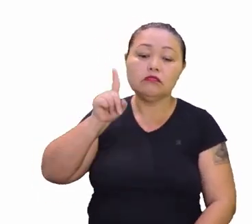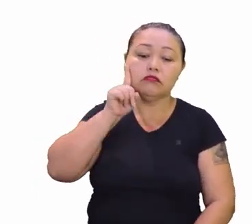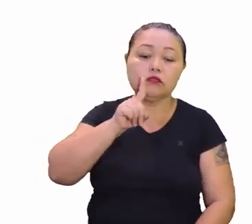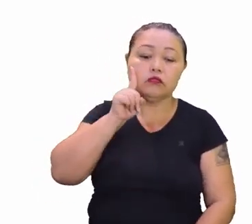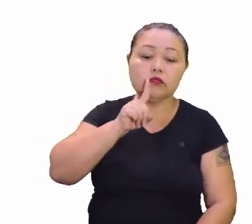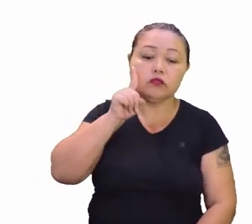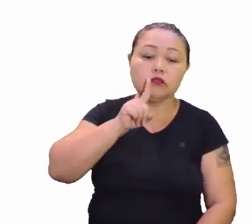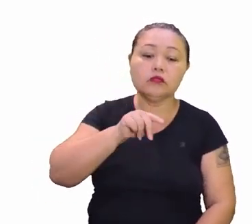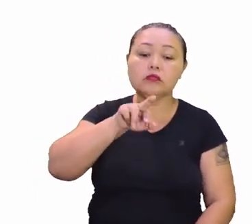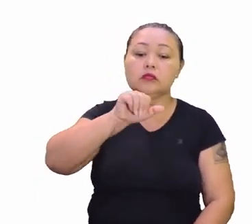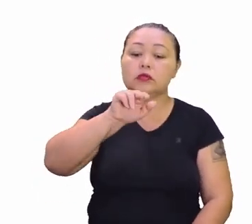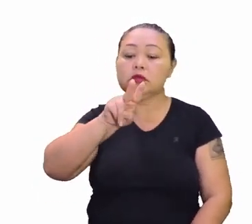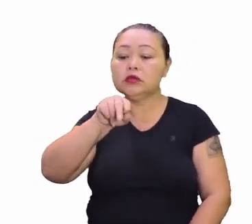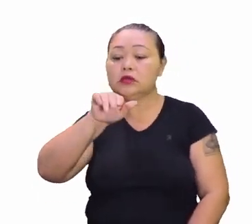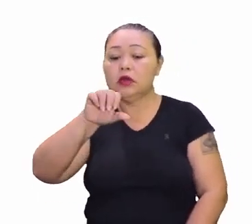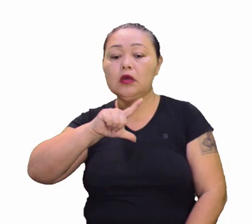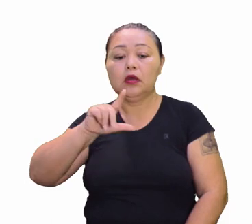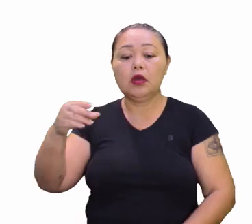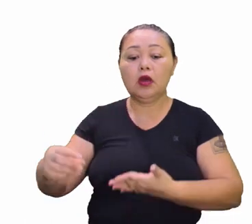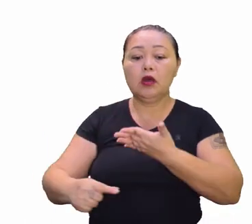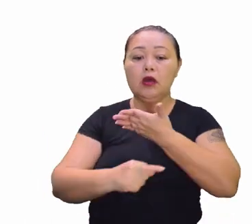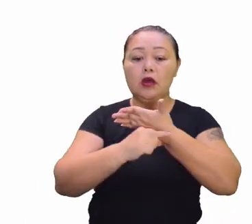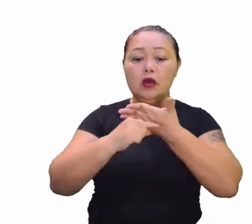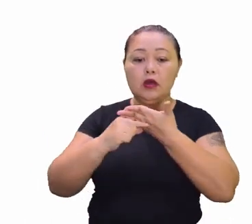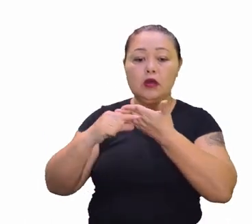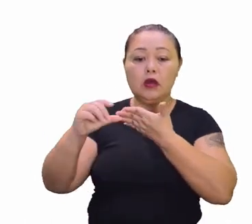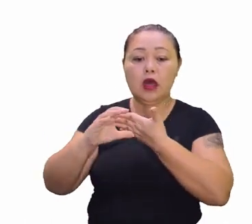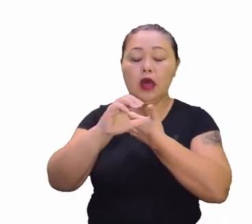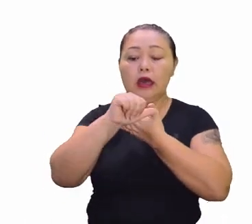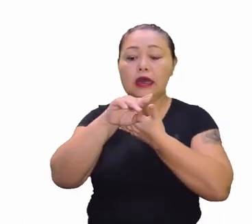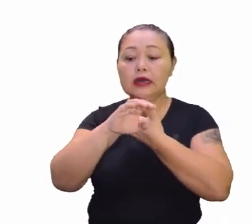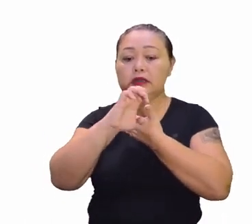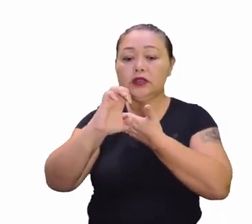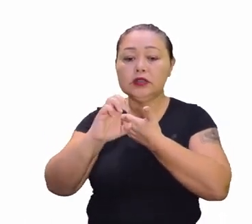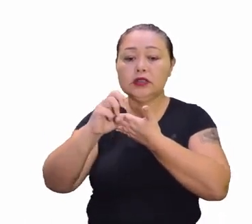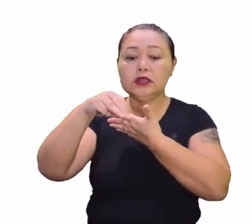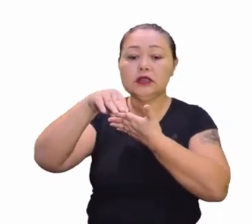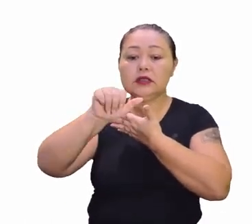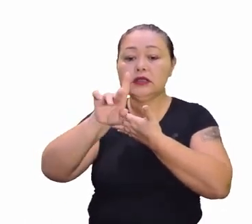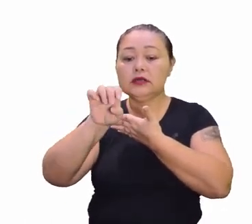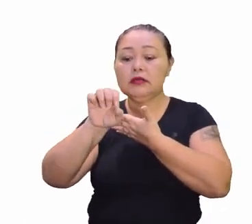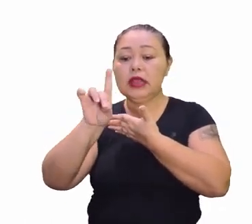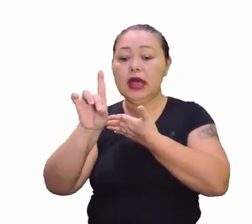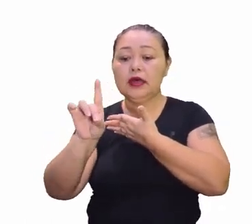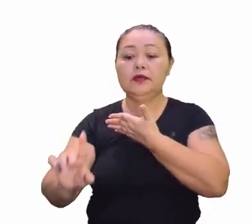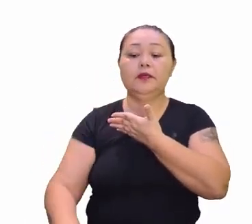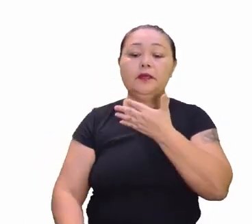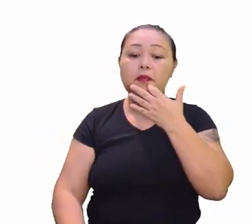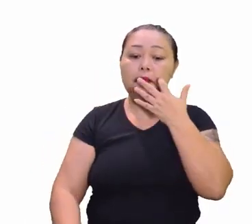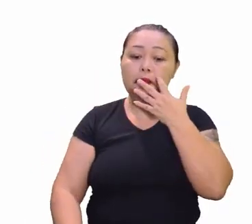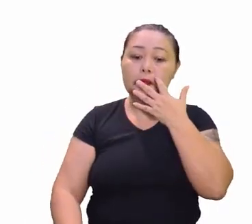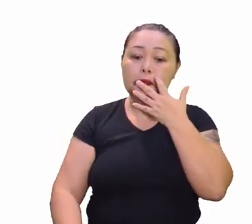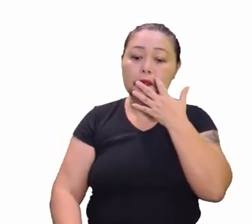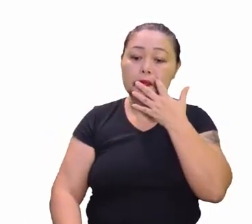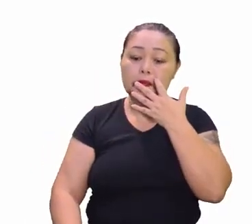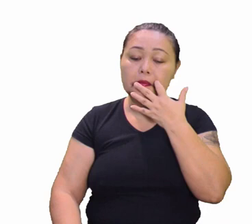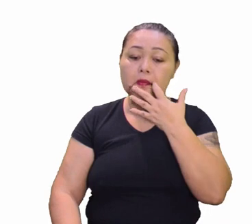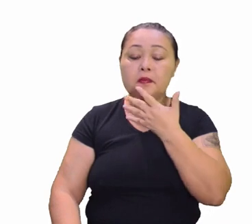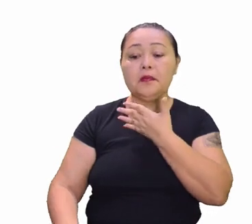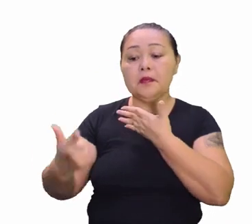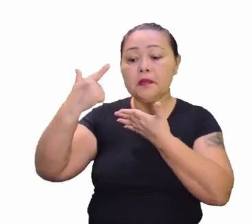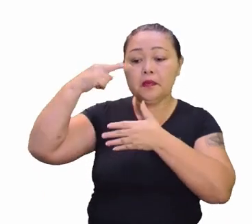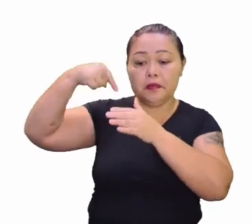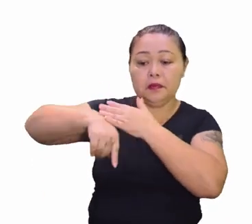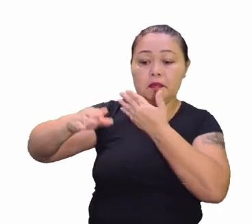Amazônia, de Candice Millar, ok? Uma sugestão de leitura para vocês aprofundarem sobre